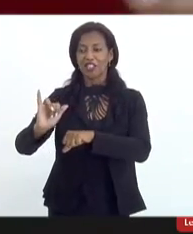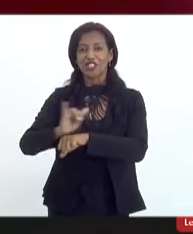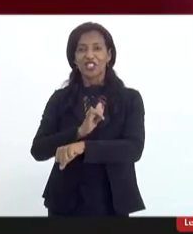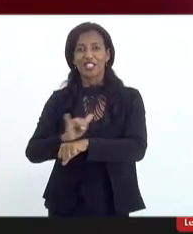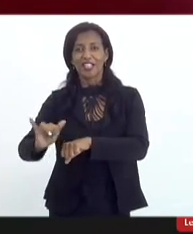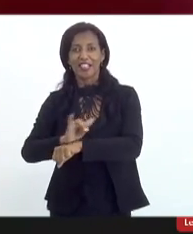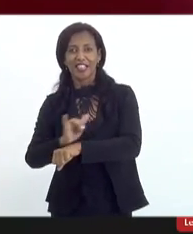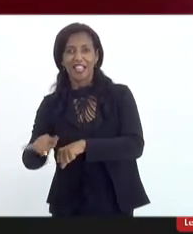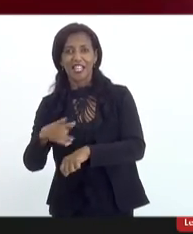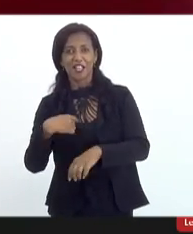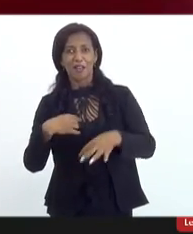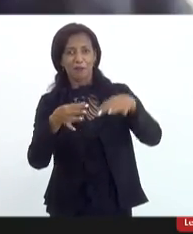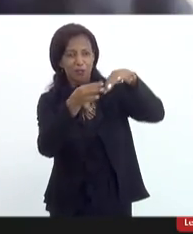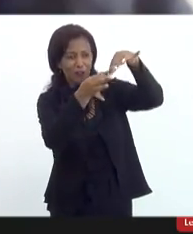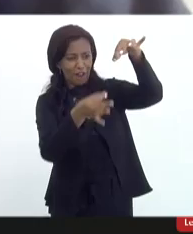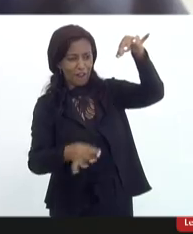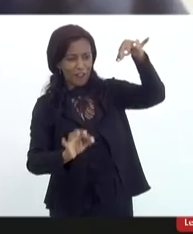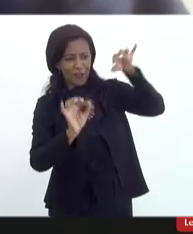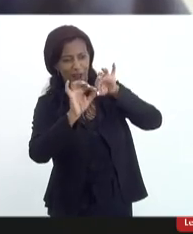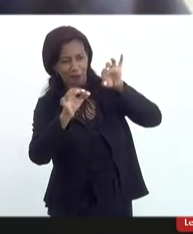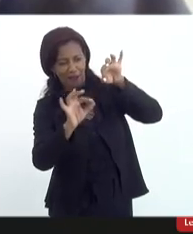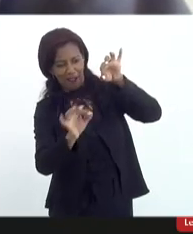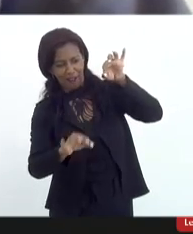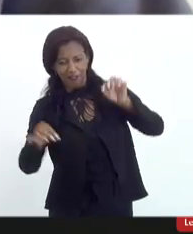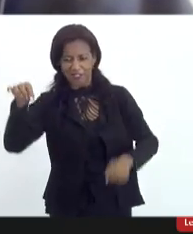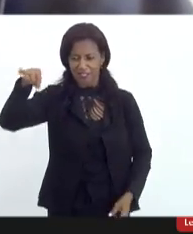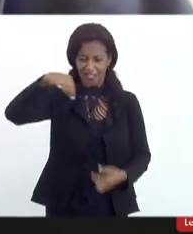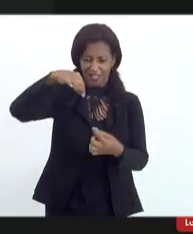rabiola, tinha alguém que passava o vidro na